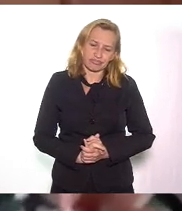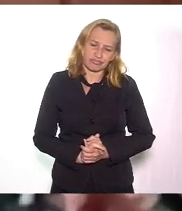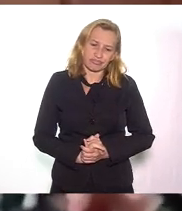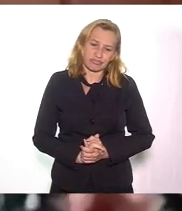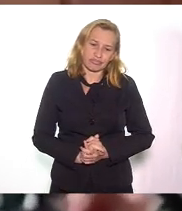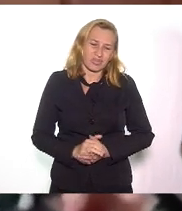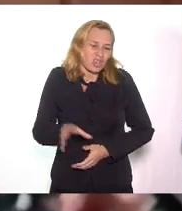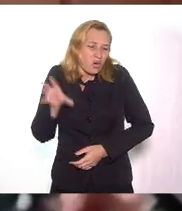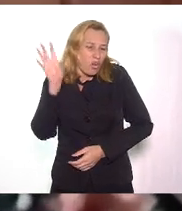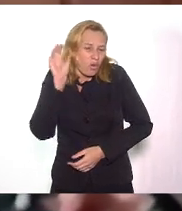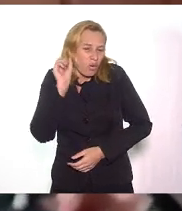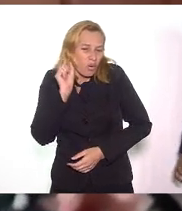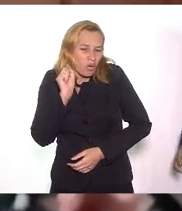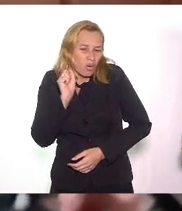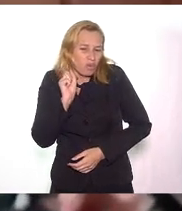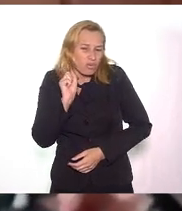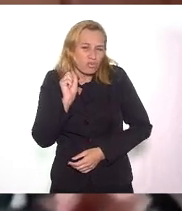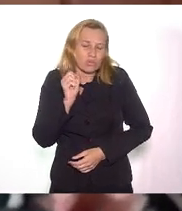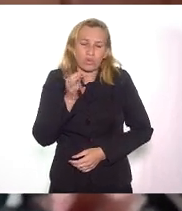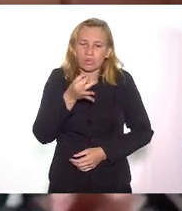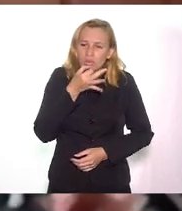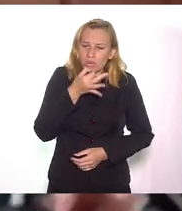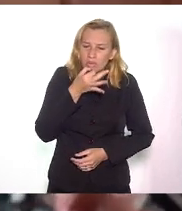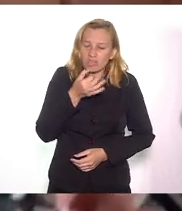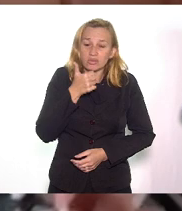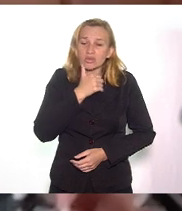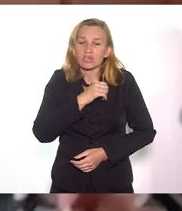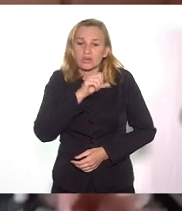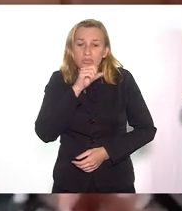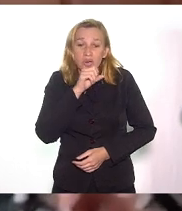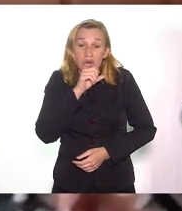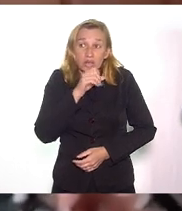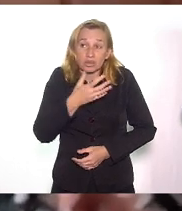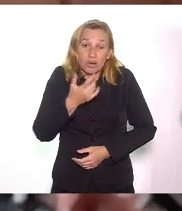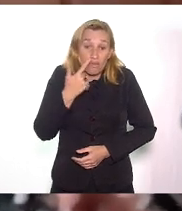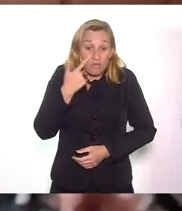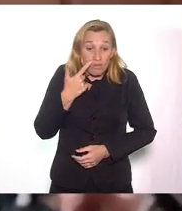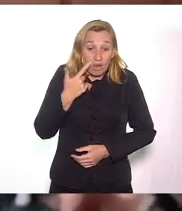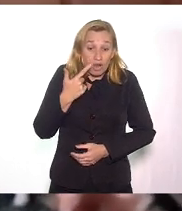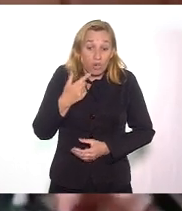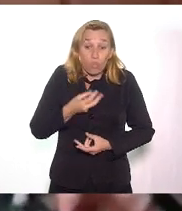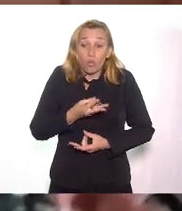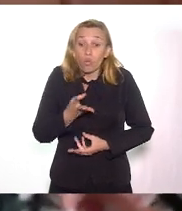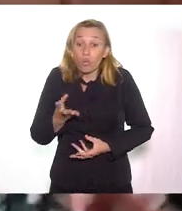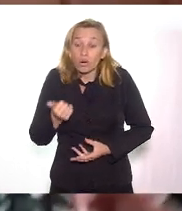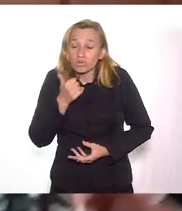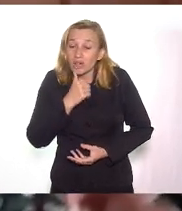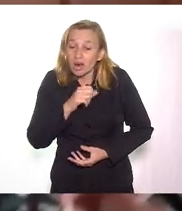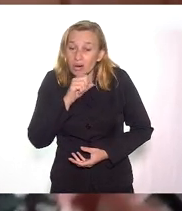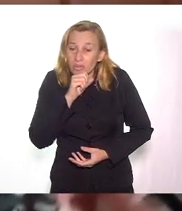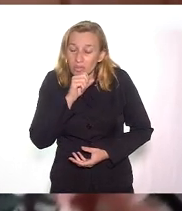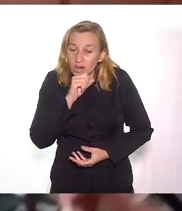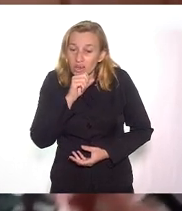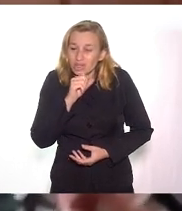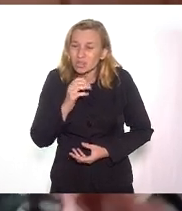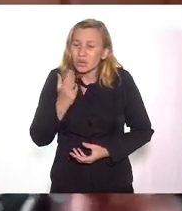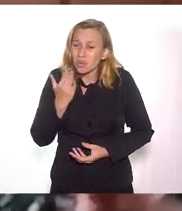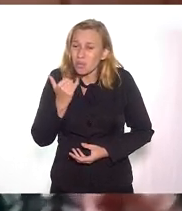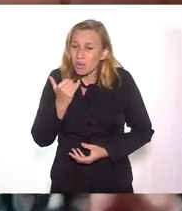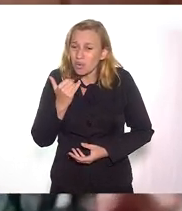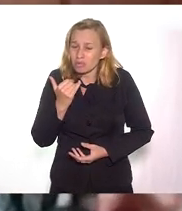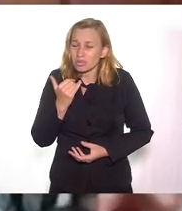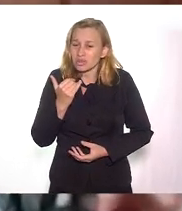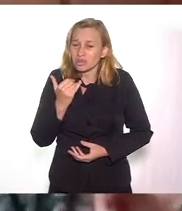gente ouve, né, o depoimento de mães e a gente vê o quanto as mães elas se obrigam a comer para